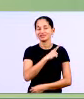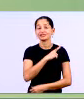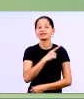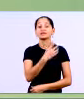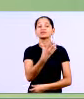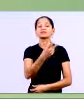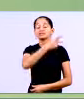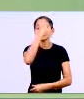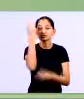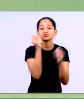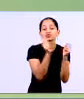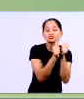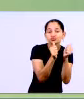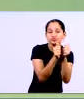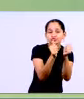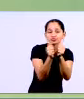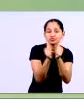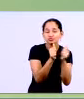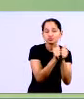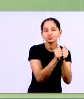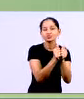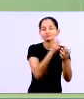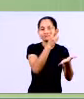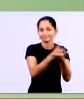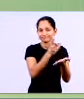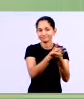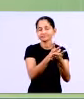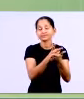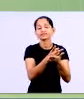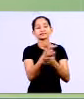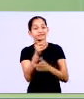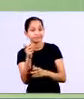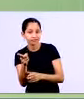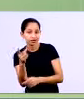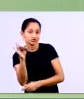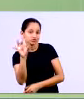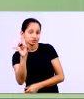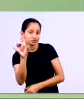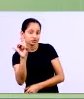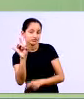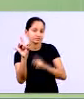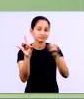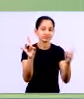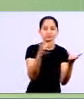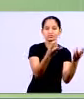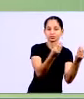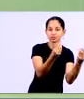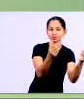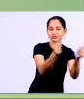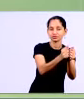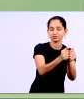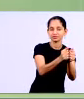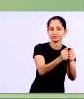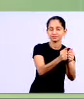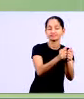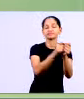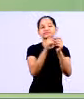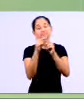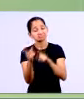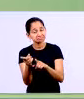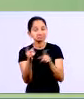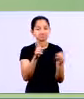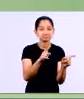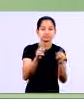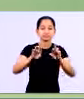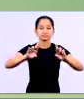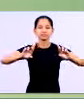estou juntinha com alguém. Então, singular sozinho, plural juntinho com alguém.